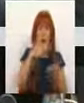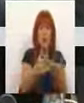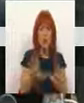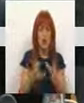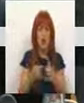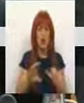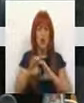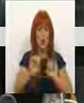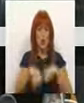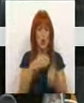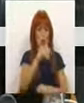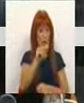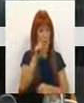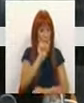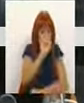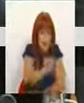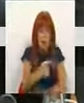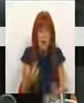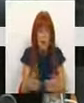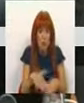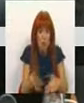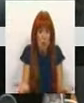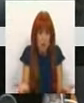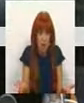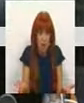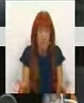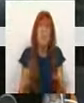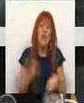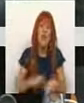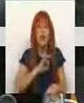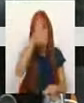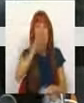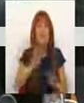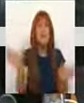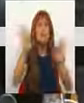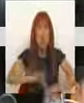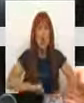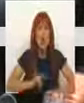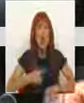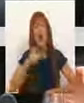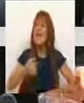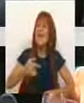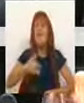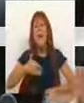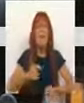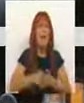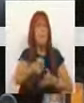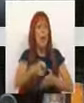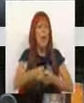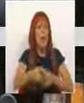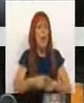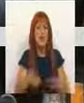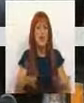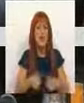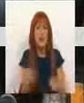órgãos de comunicação social locais e regionais e que não está a fazer. Muito e obrigado. Por isso, Sr. Ministro, é preciso mais do que dizer que vão sendo pagos ou que estão